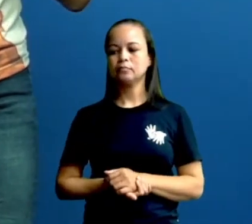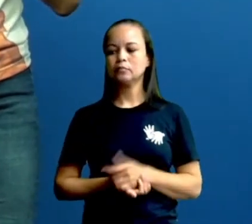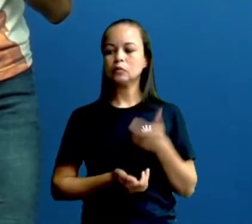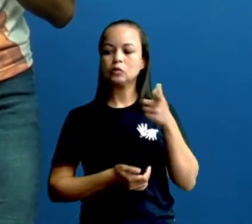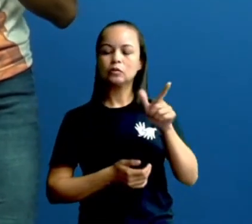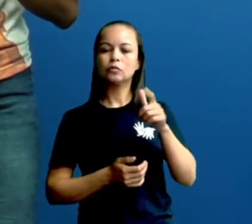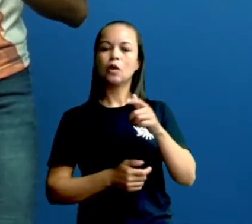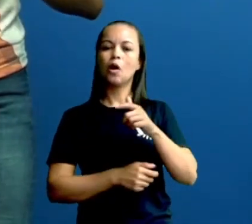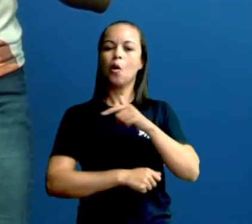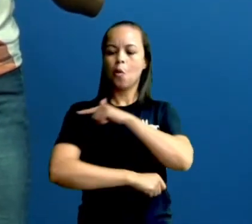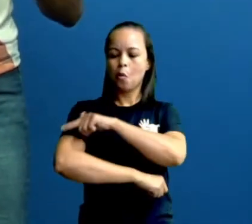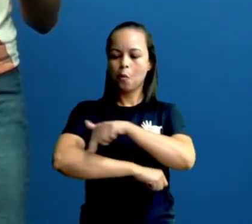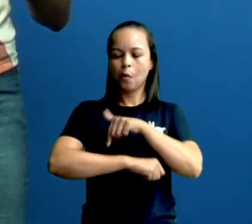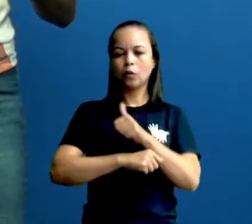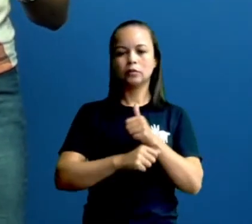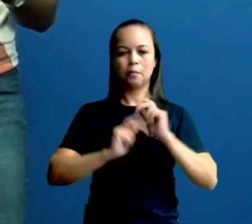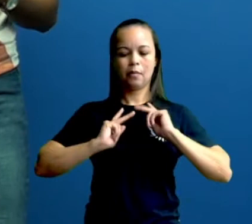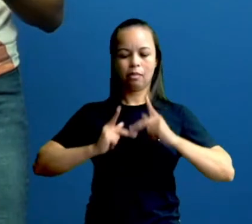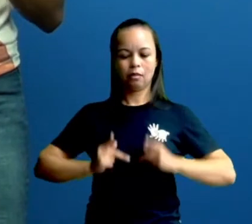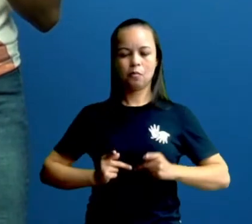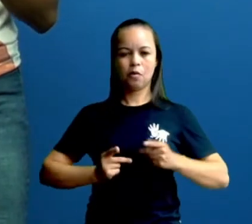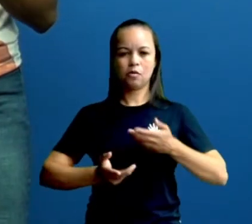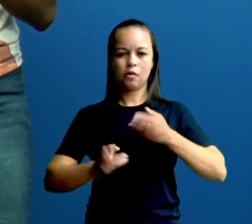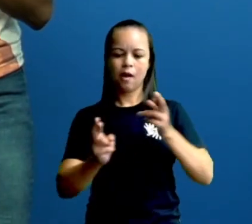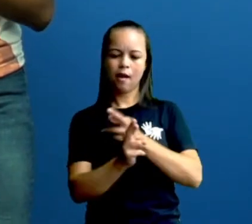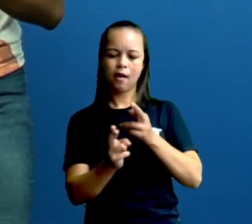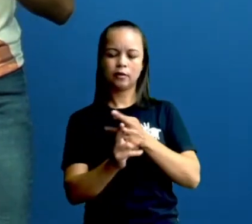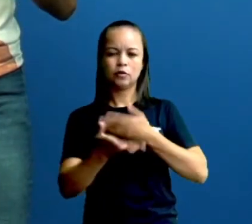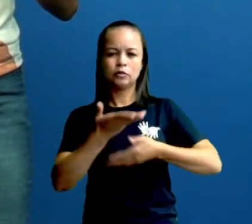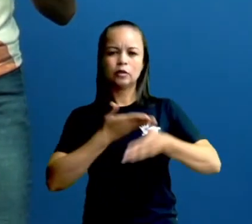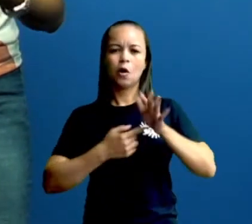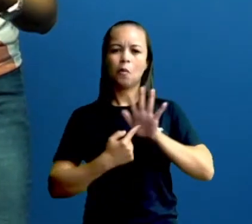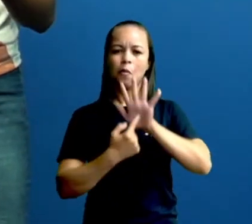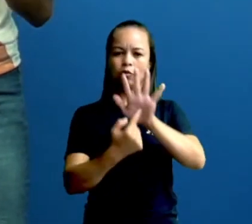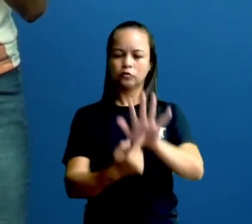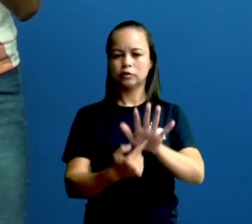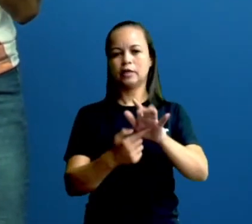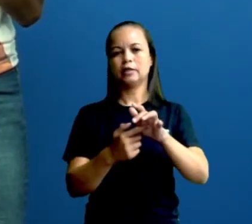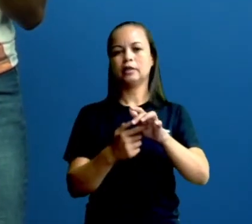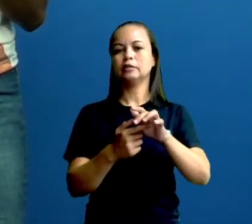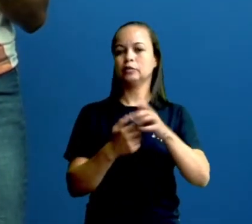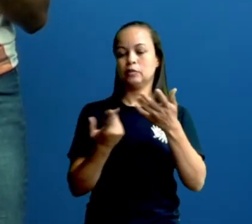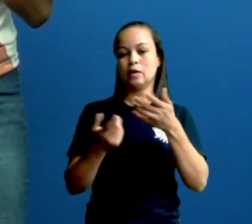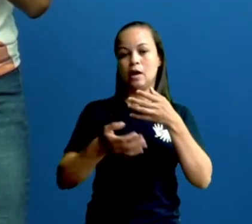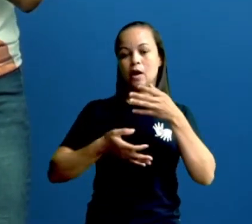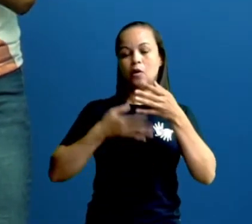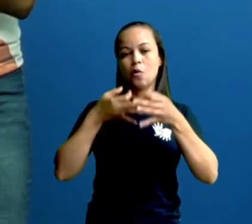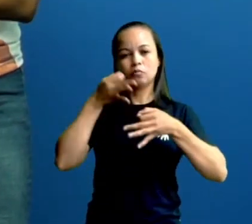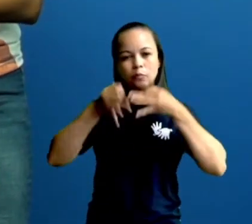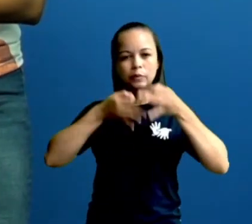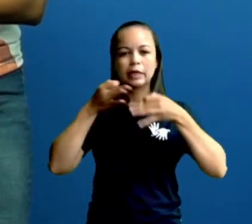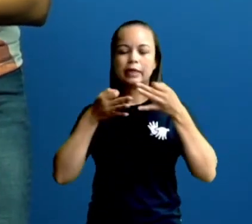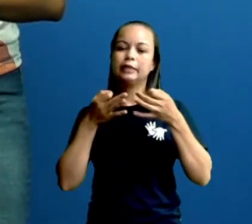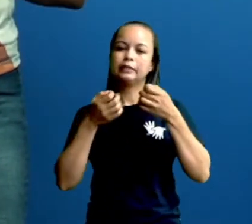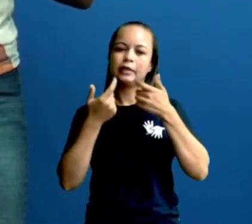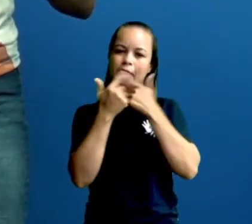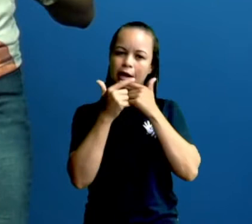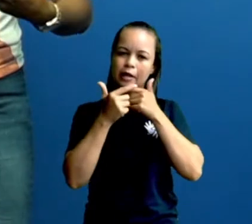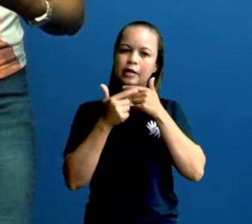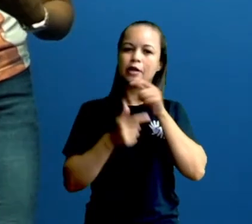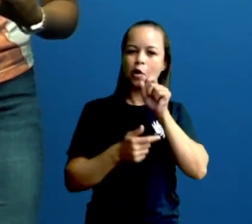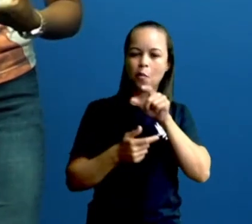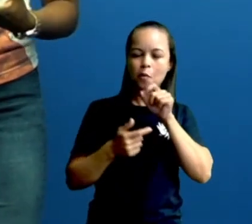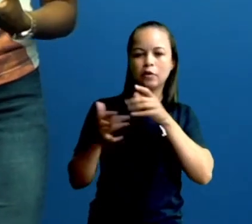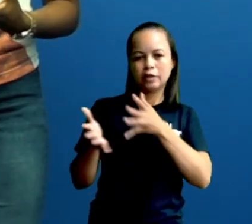o comportamento humano e as relações são apresentadas de maneira humorística e crítica. Então, há humor e há